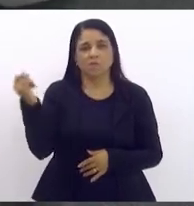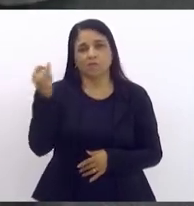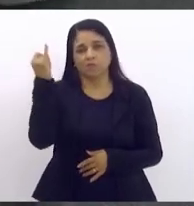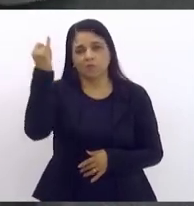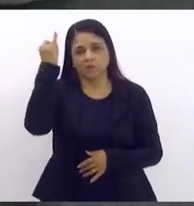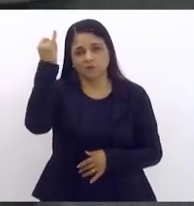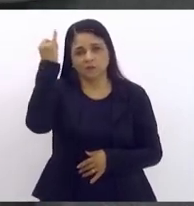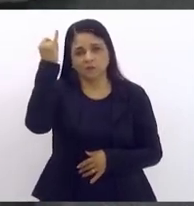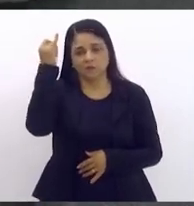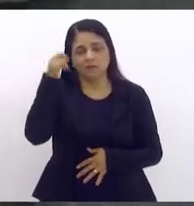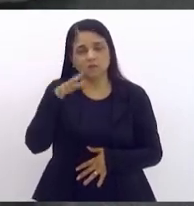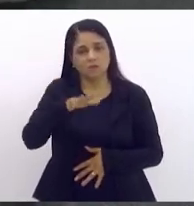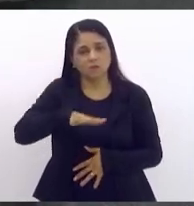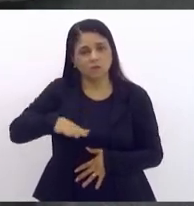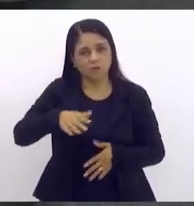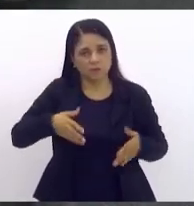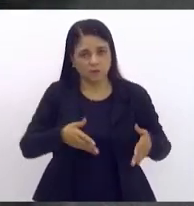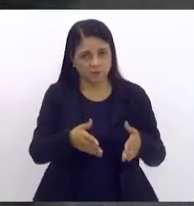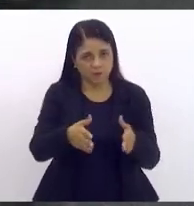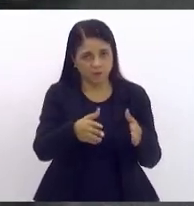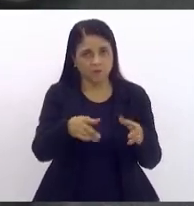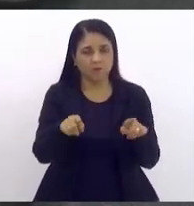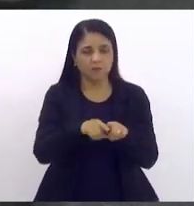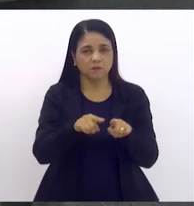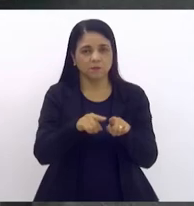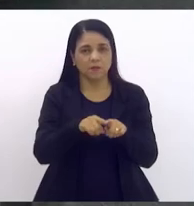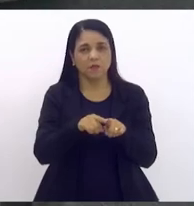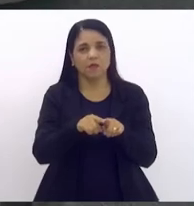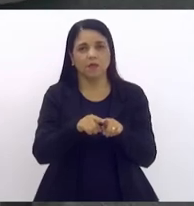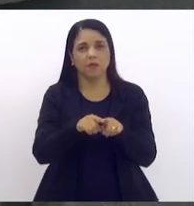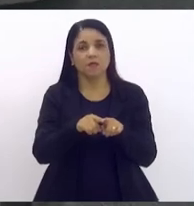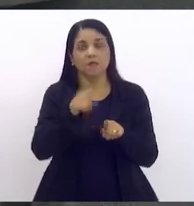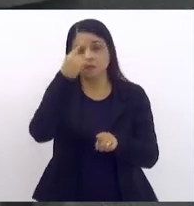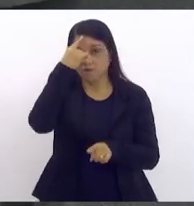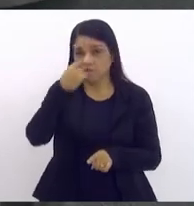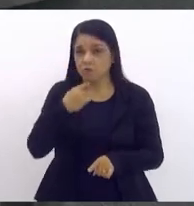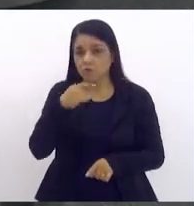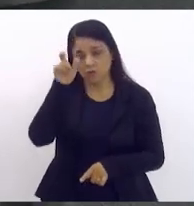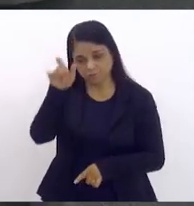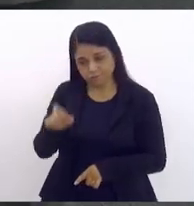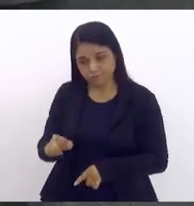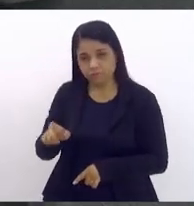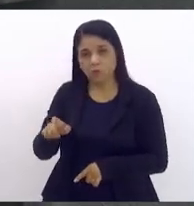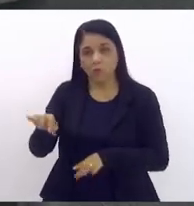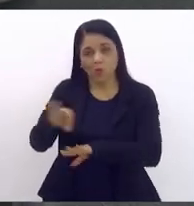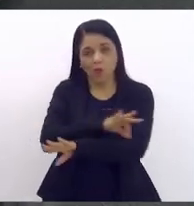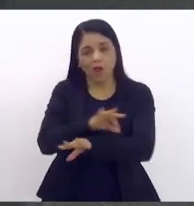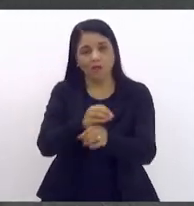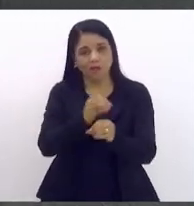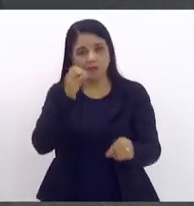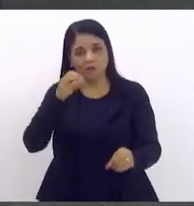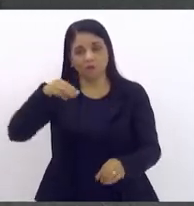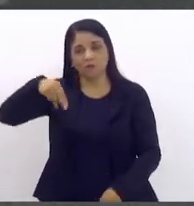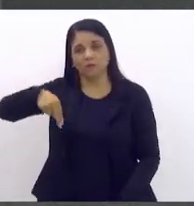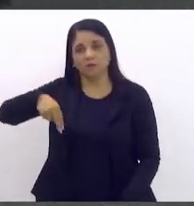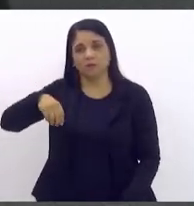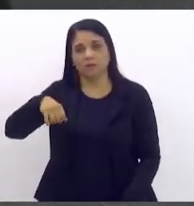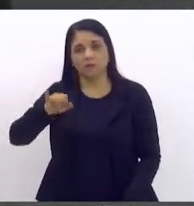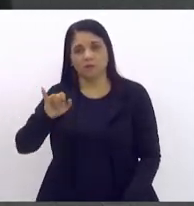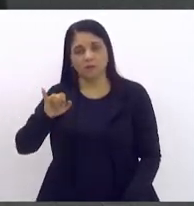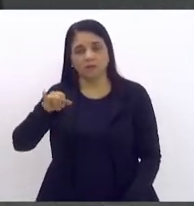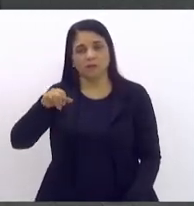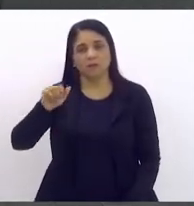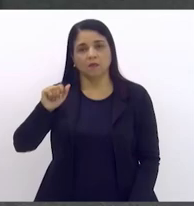importância daquele espaço, mas também da figura que lhe nomeia, que é o arquiteto Niemeyer, um dos